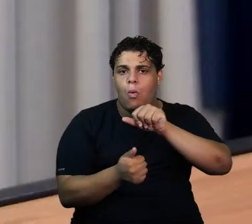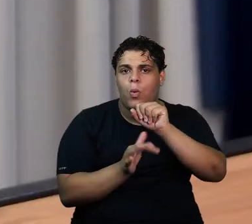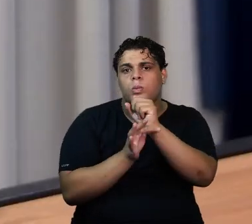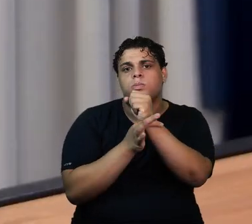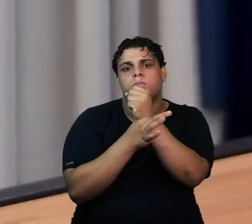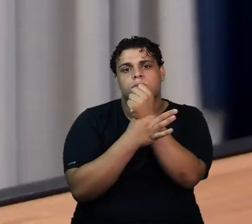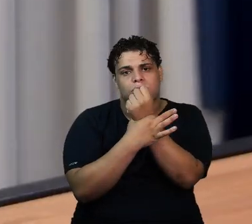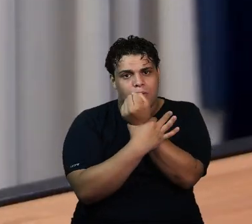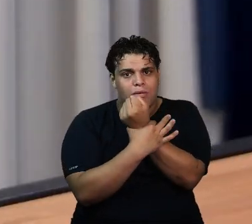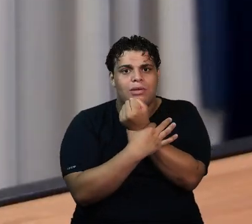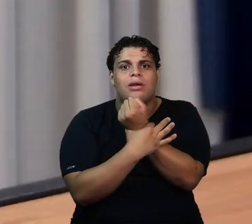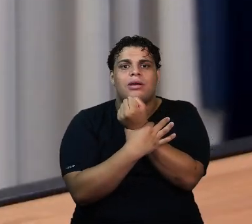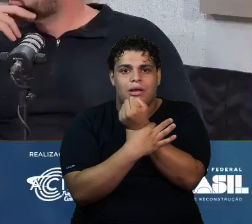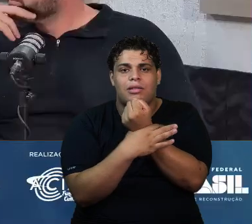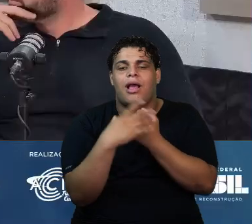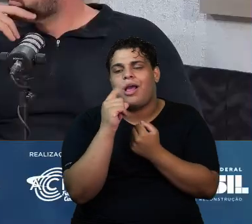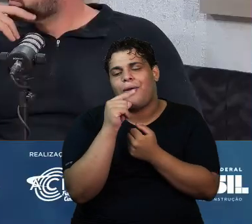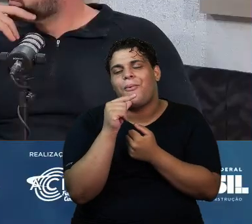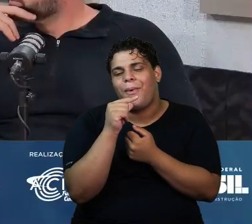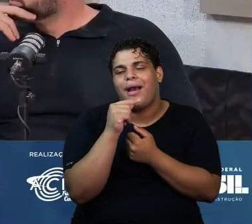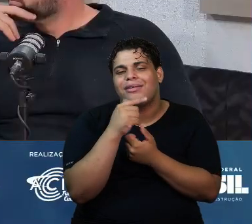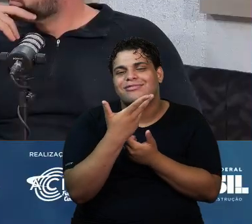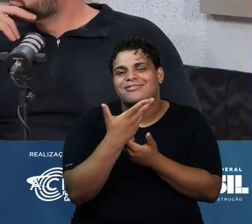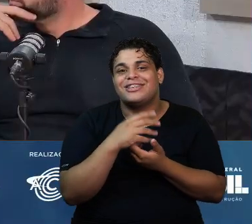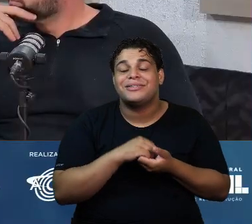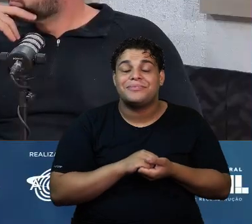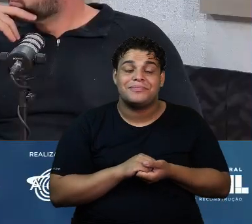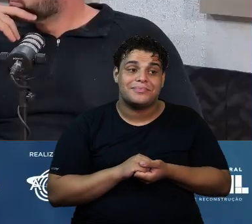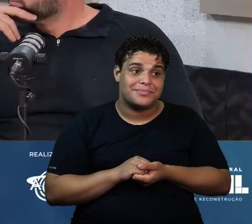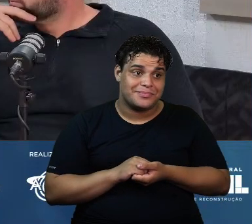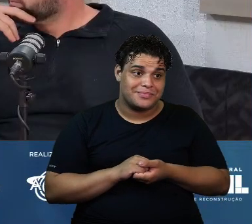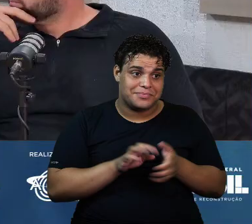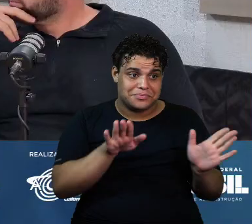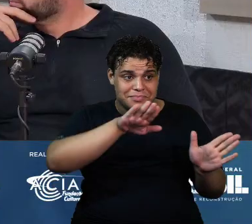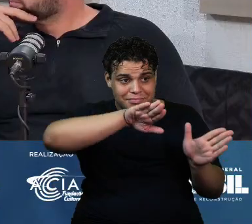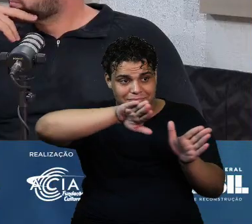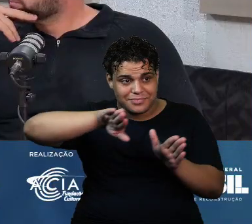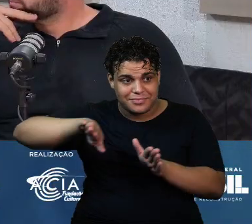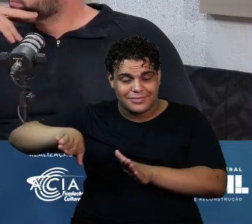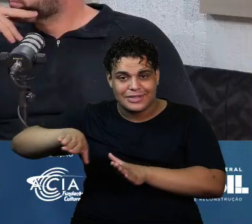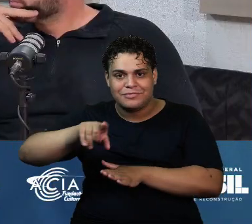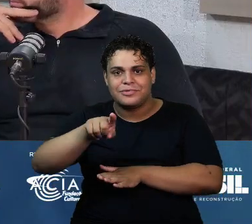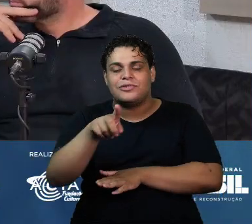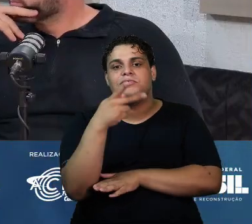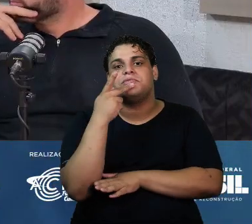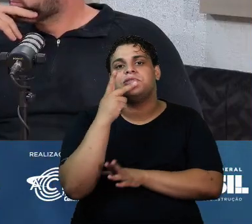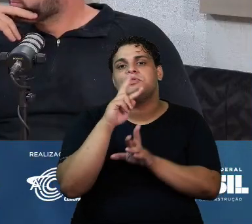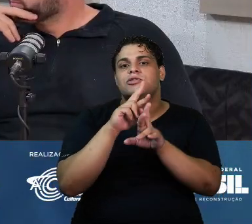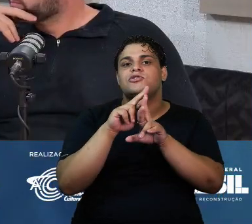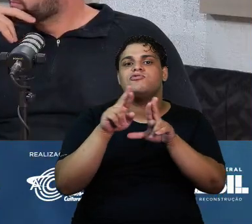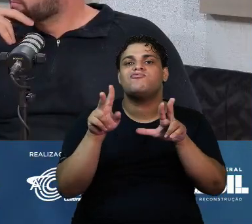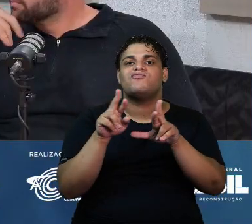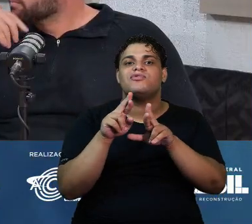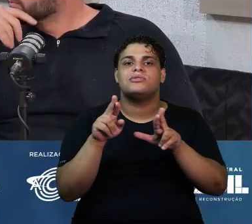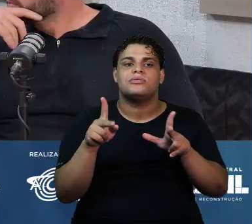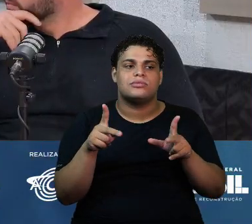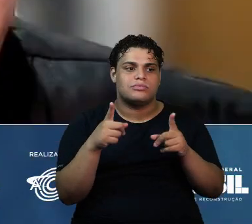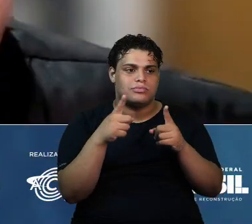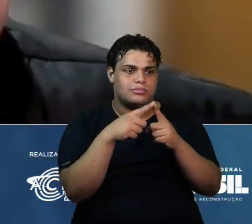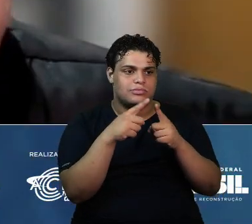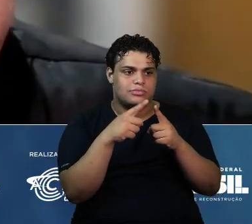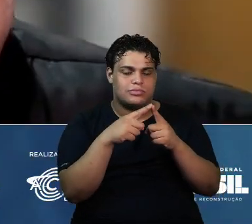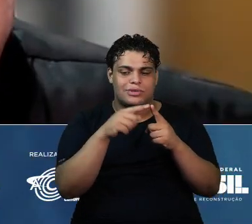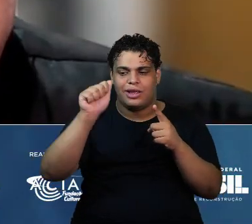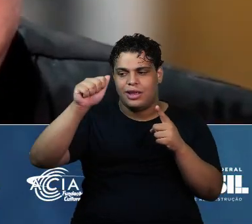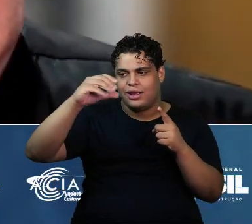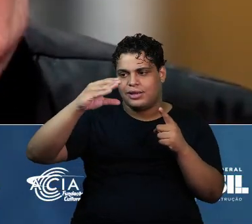segurança aquática? Bom, você começou falando sobre a diferenciação entre acidente